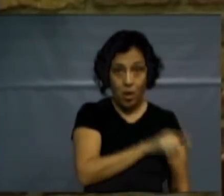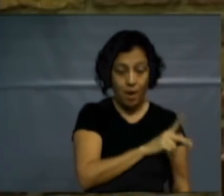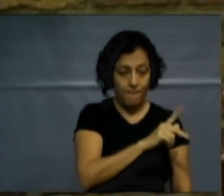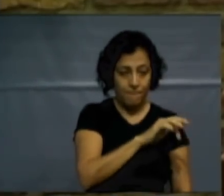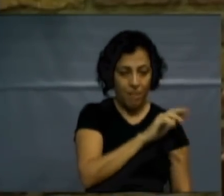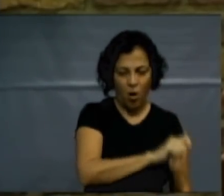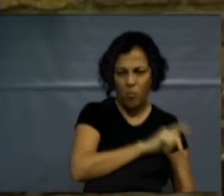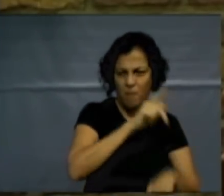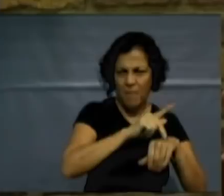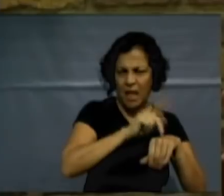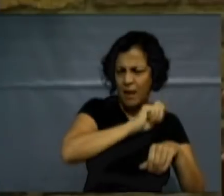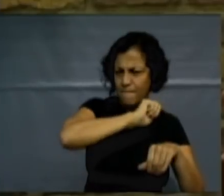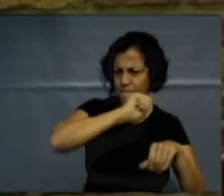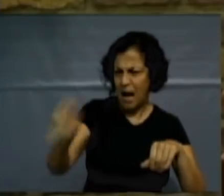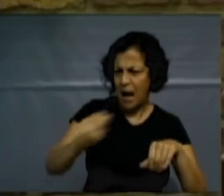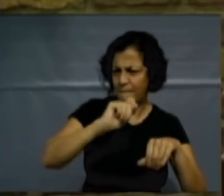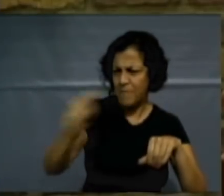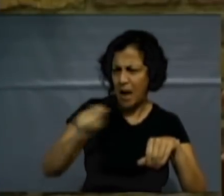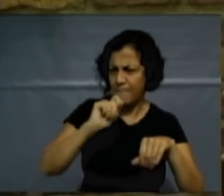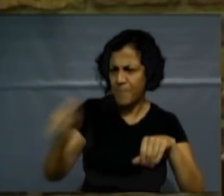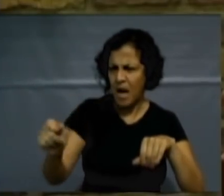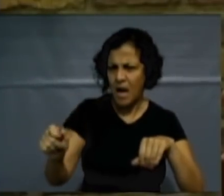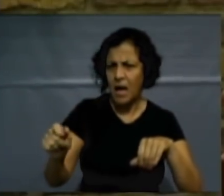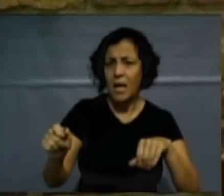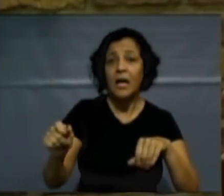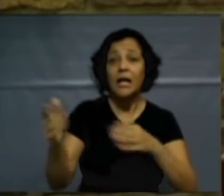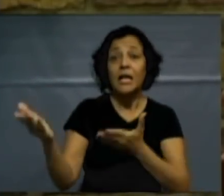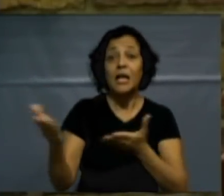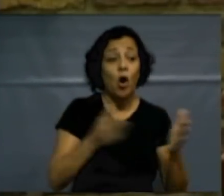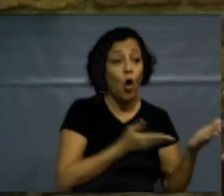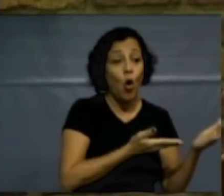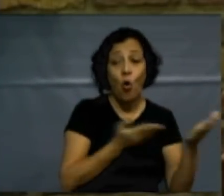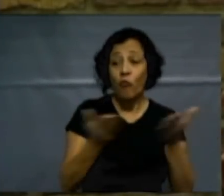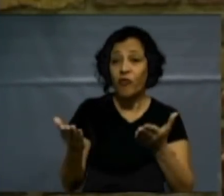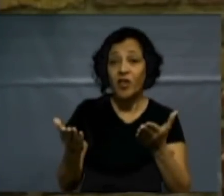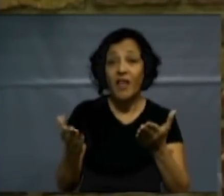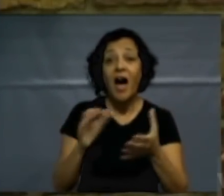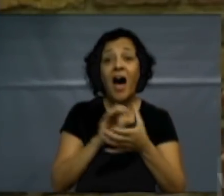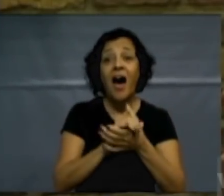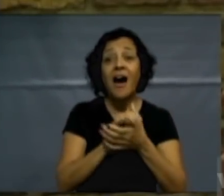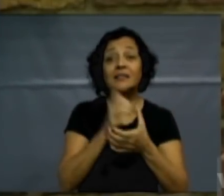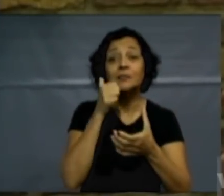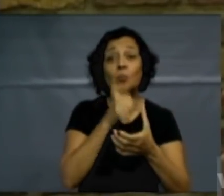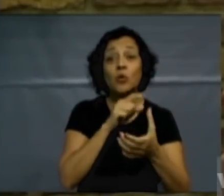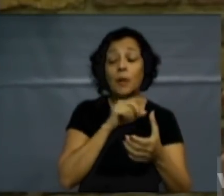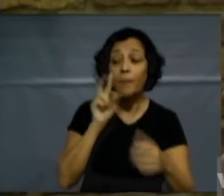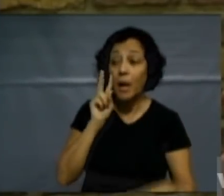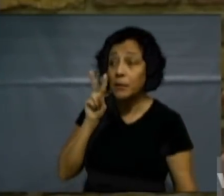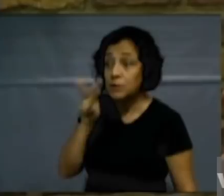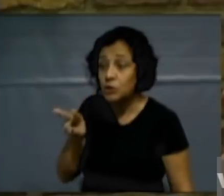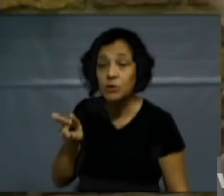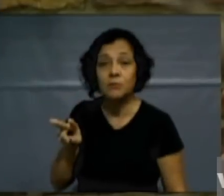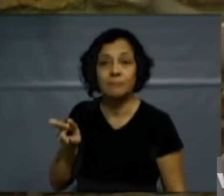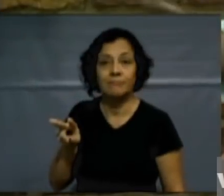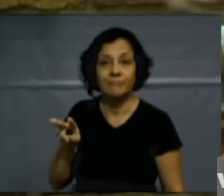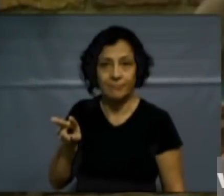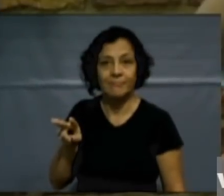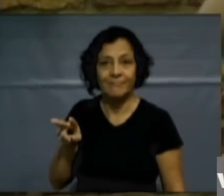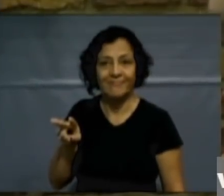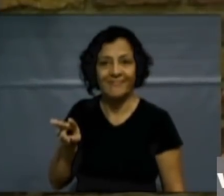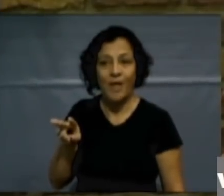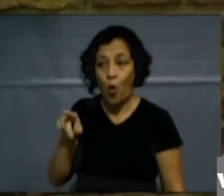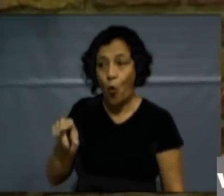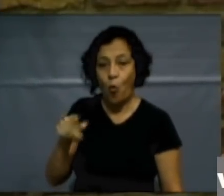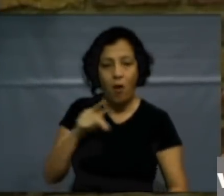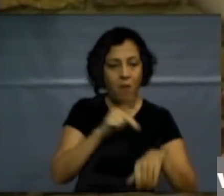Ele apedreja o rapaz e vai convidar a esposa para ir lá assistir o apedrejamento. Olha só, esposa não, a noiva. Como se fosse, né,